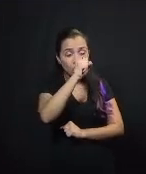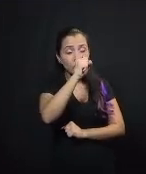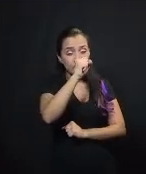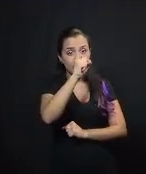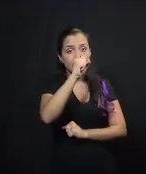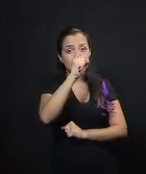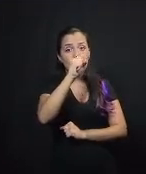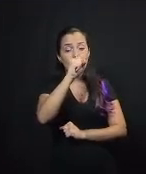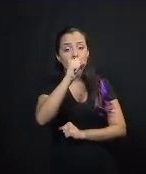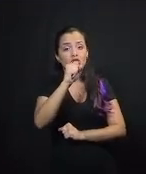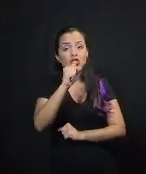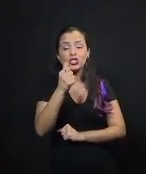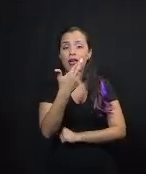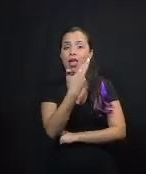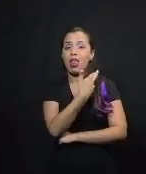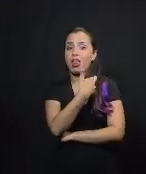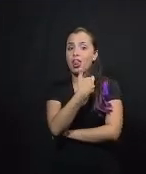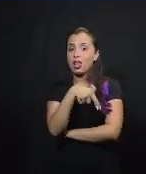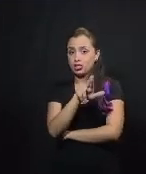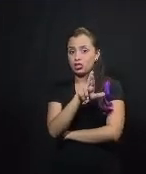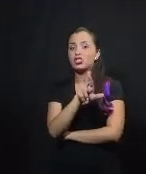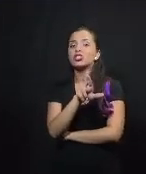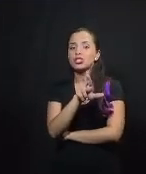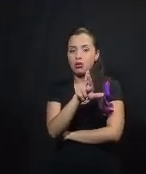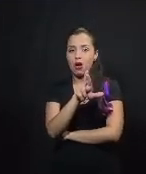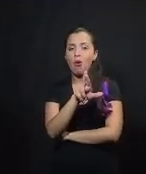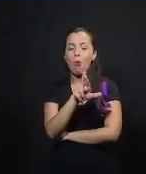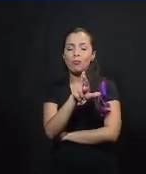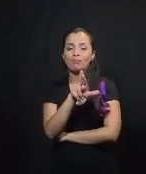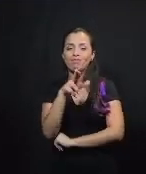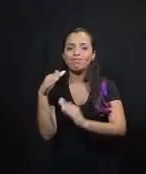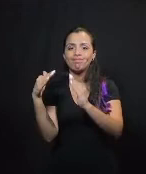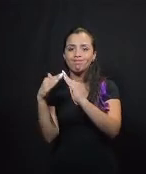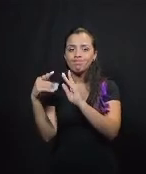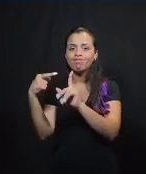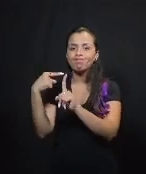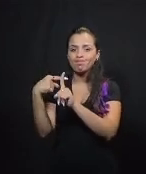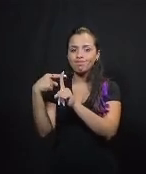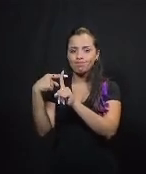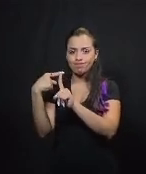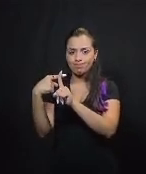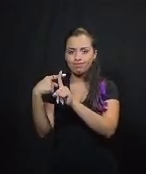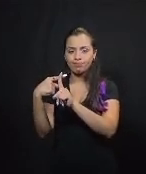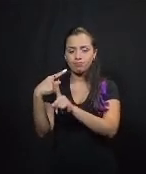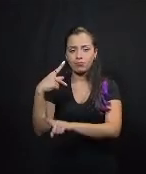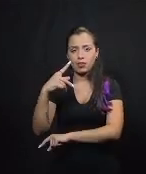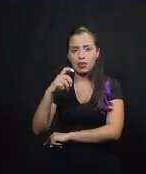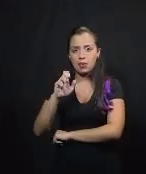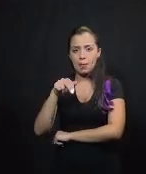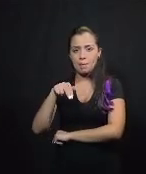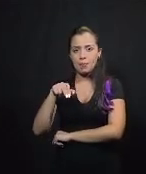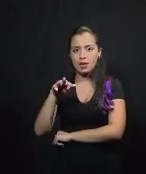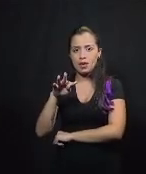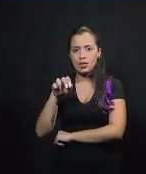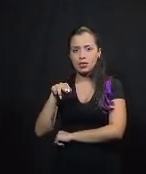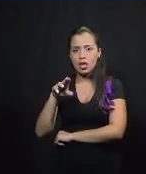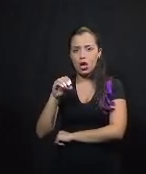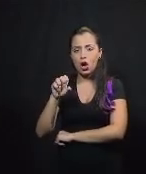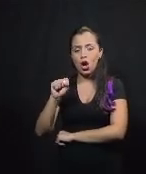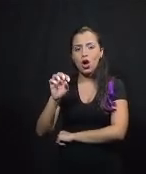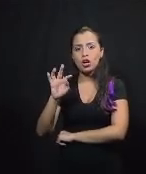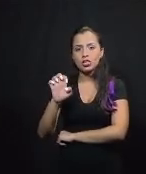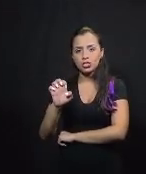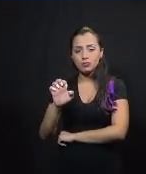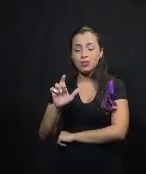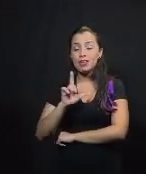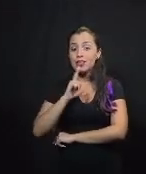denominações religiosas pentecostais, neopentecostais, que tem um perfil